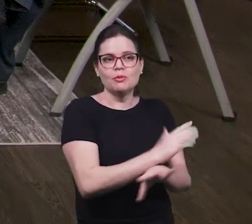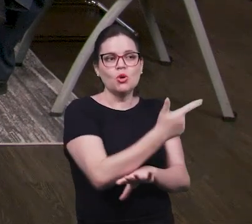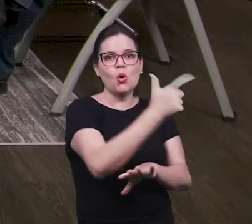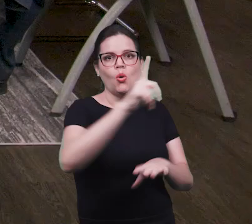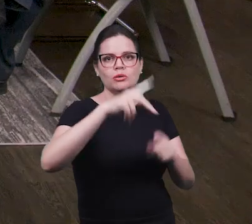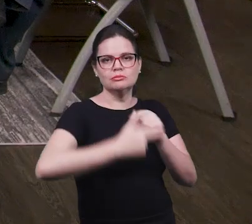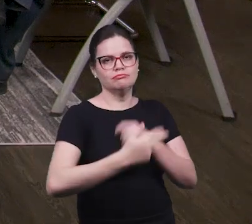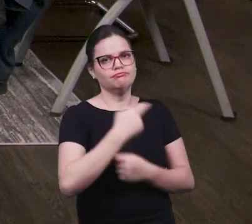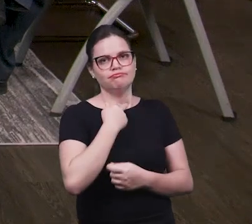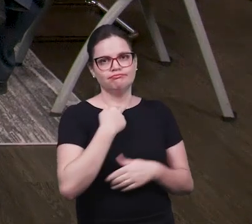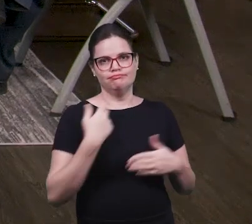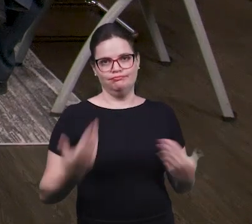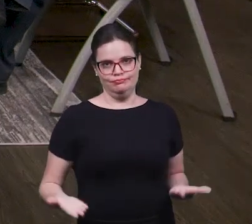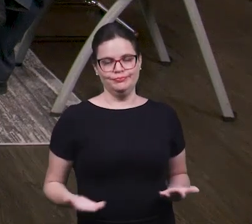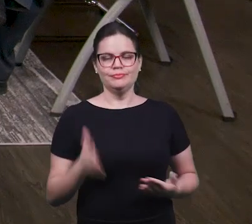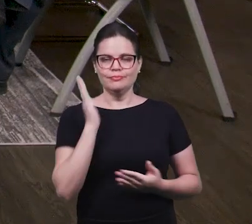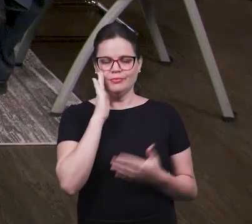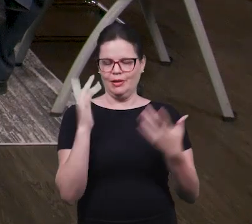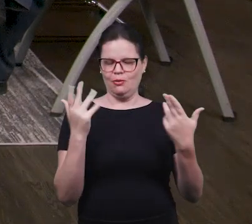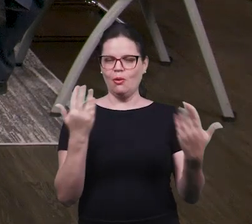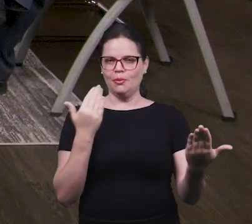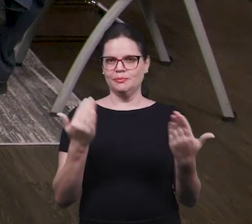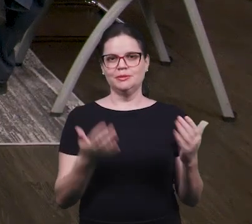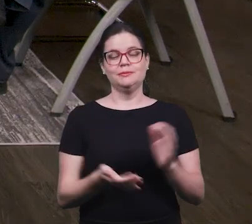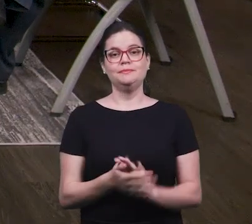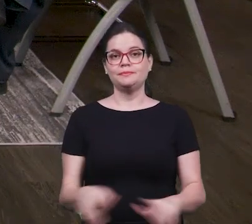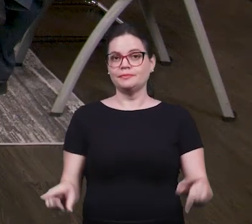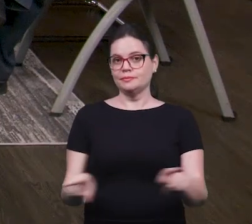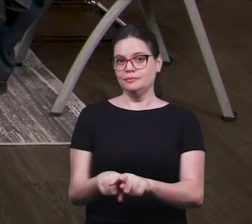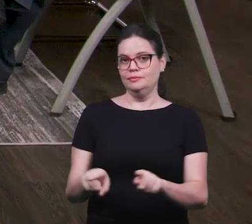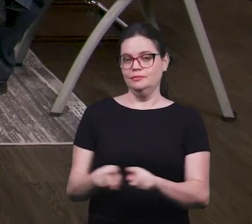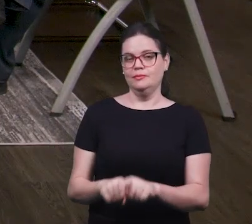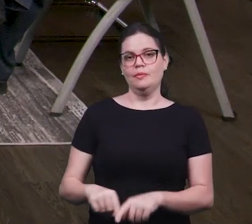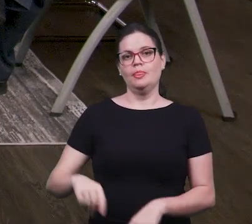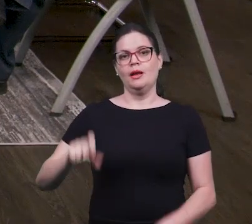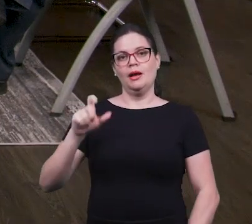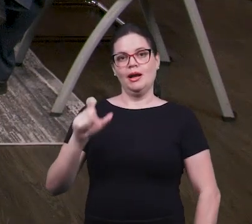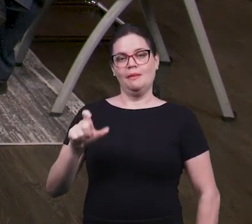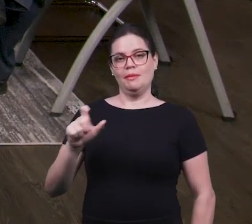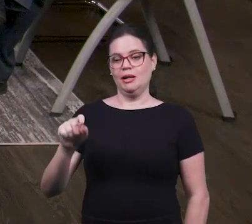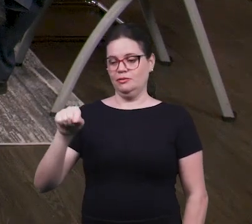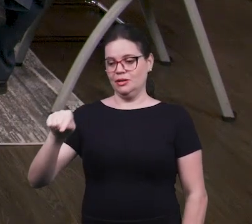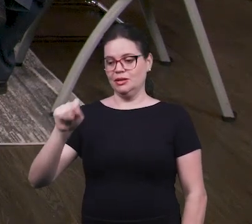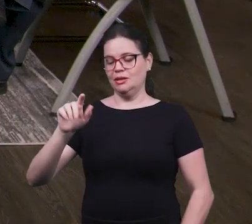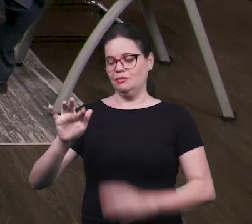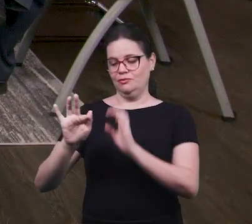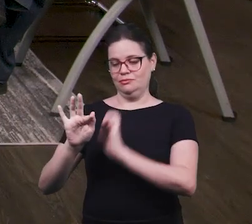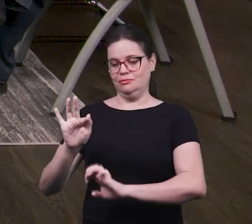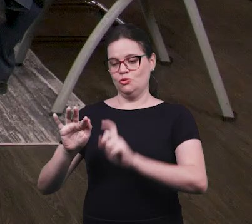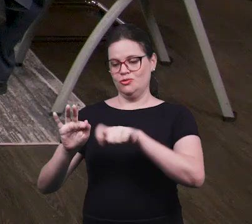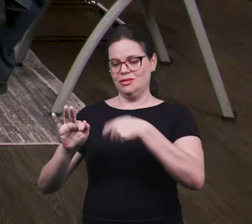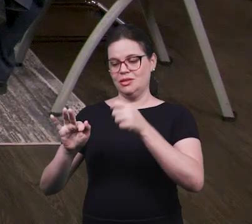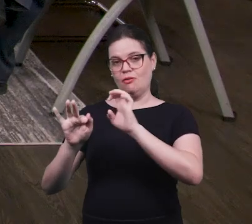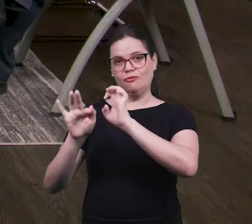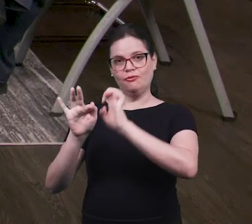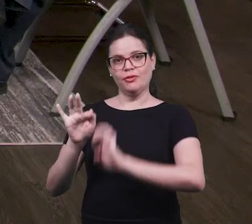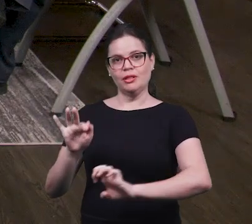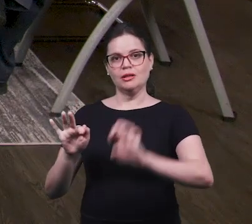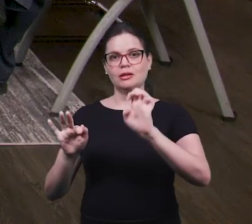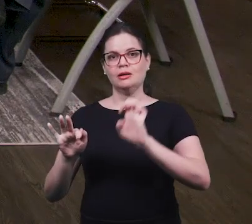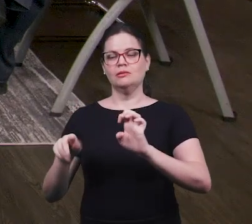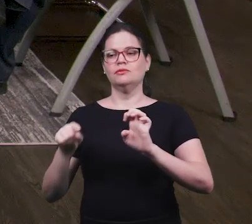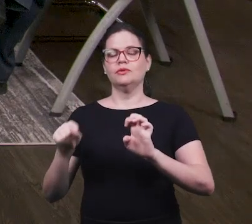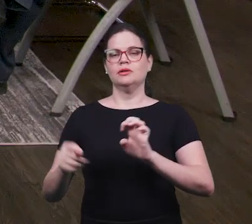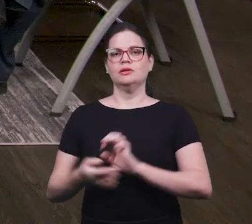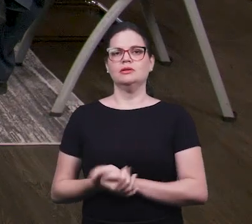A palavra Filadélfia também está ligada à palavra da igreja, Alessir, que é